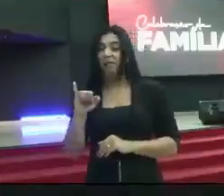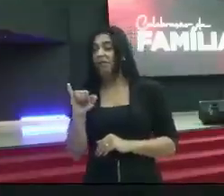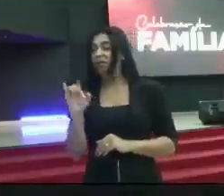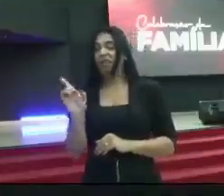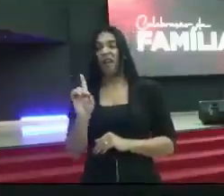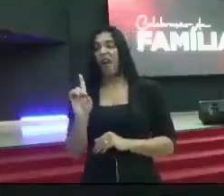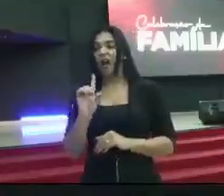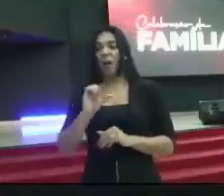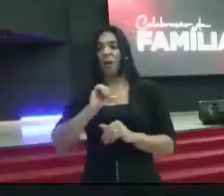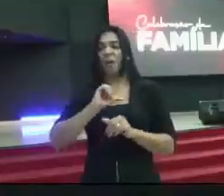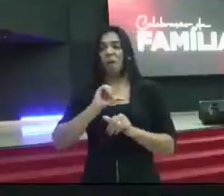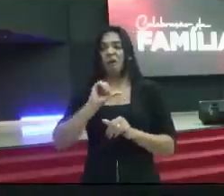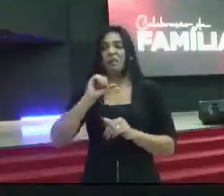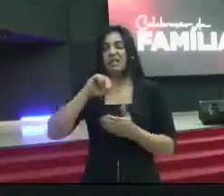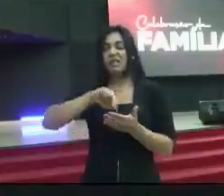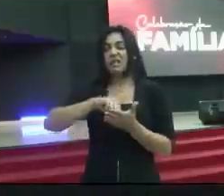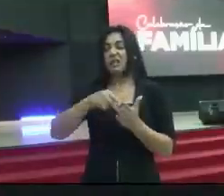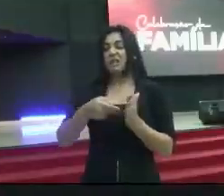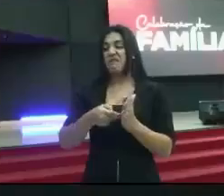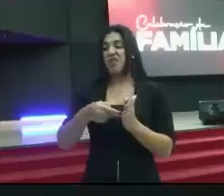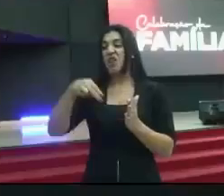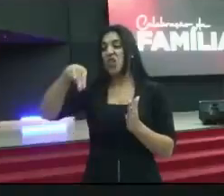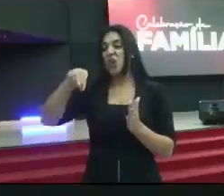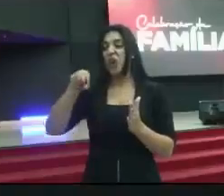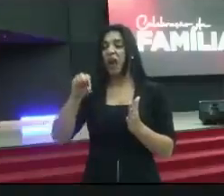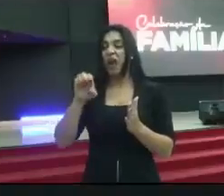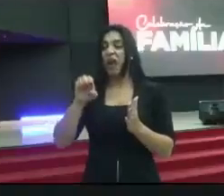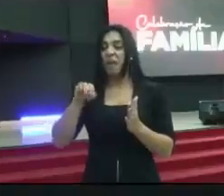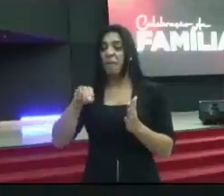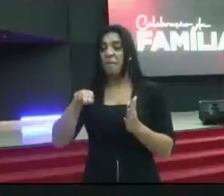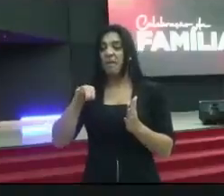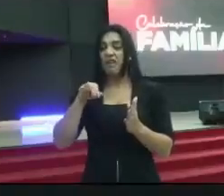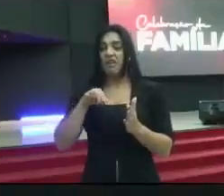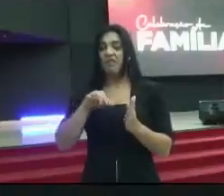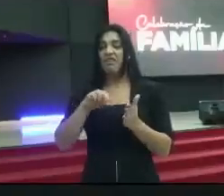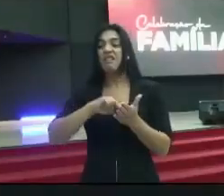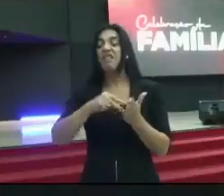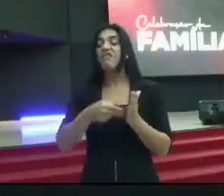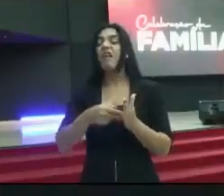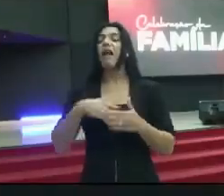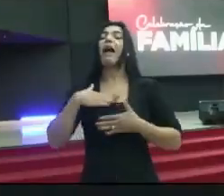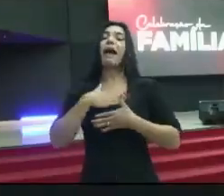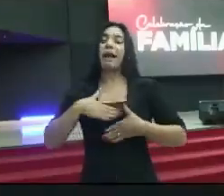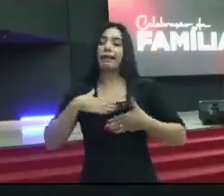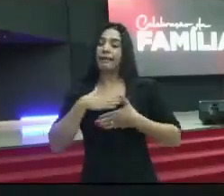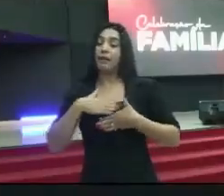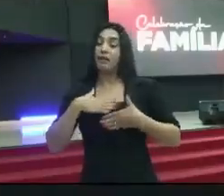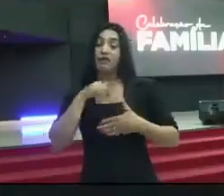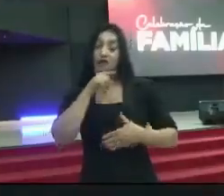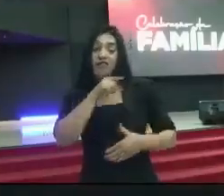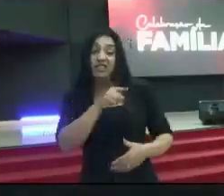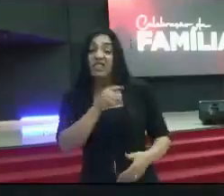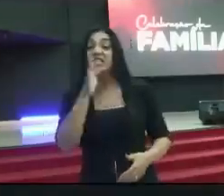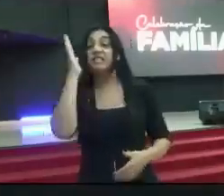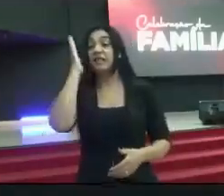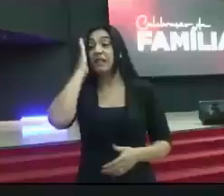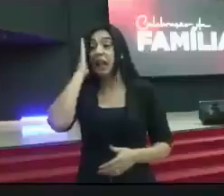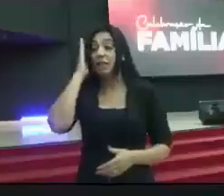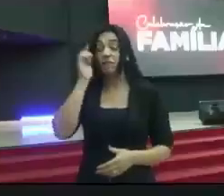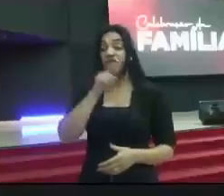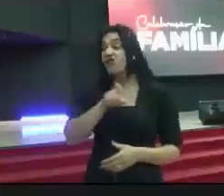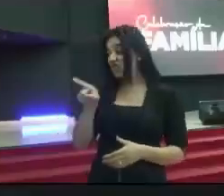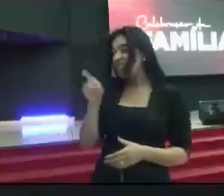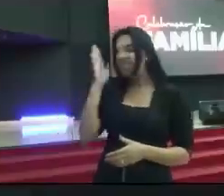O nome Noemi significa agradável. E você sabe que nos